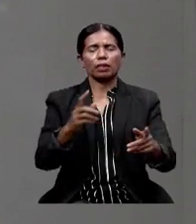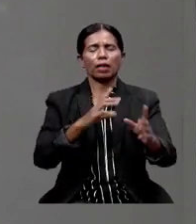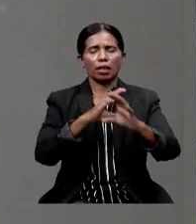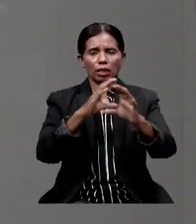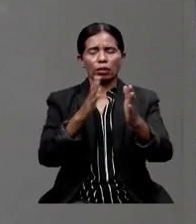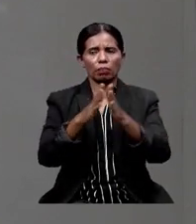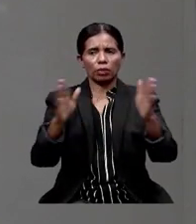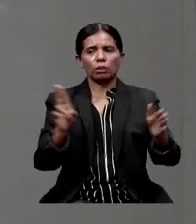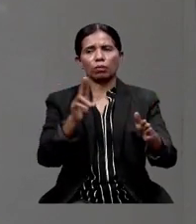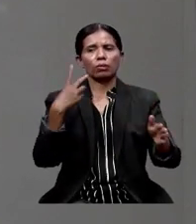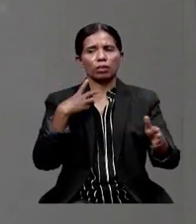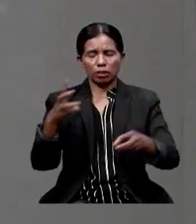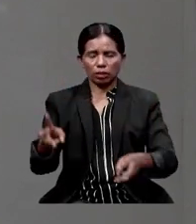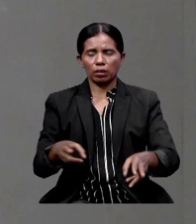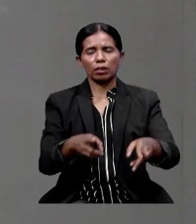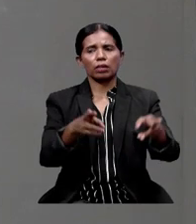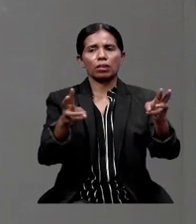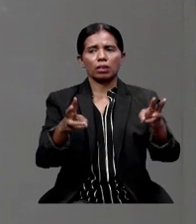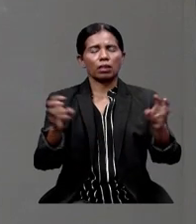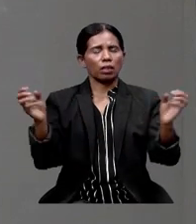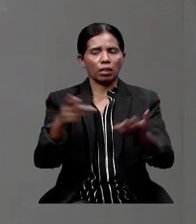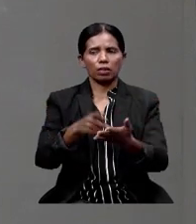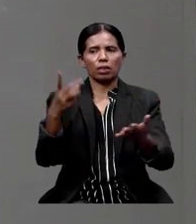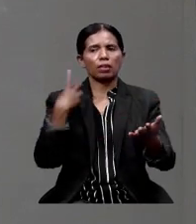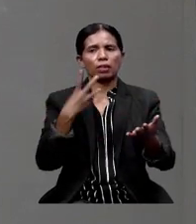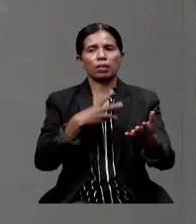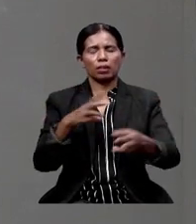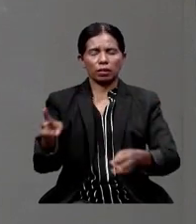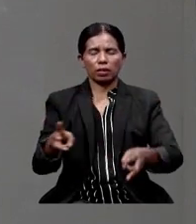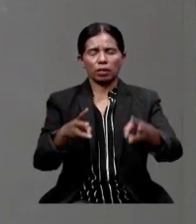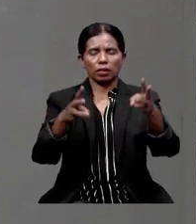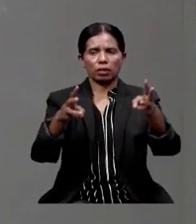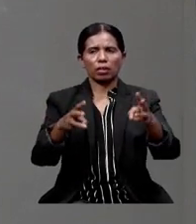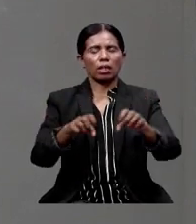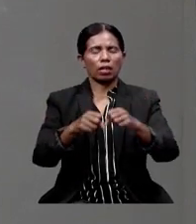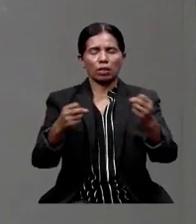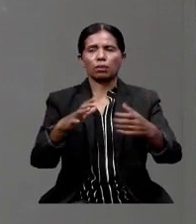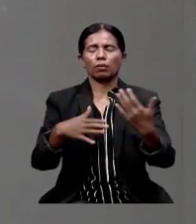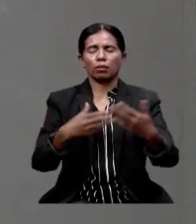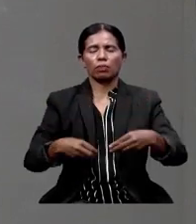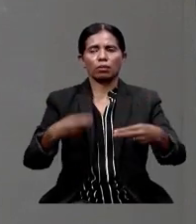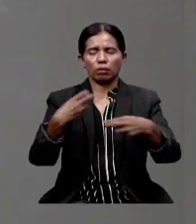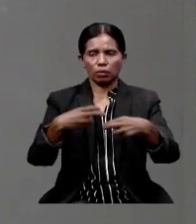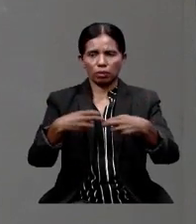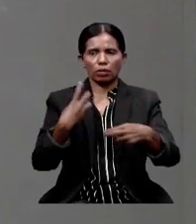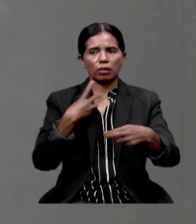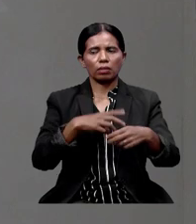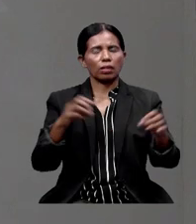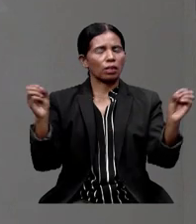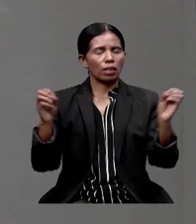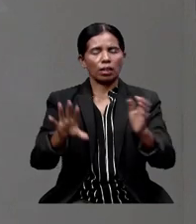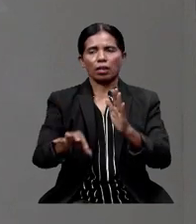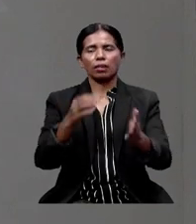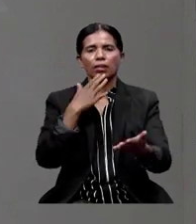ser mai nemos usa itania estrada nem mai usa fride classelo itania estrada ser nemos estraga roto então ne impacto bo itamos quase la reta benefício